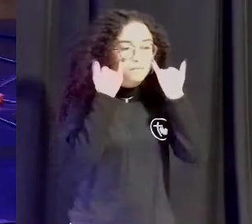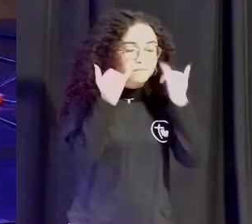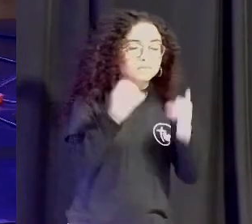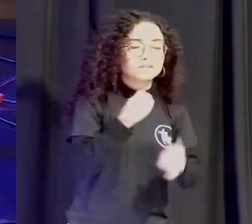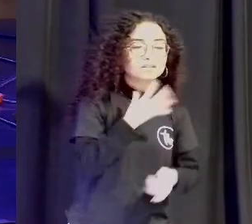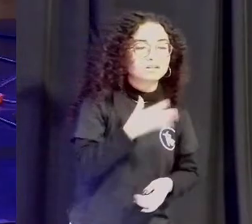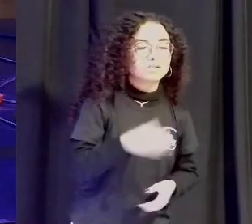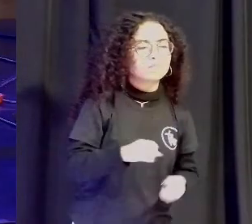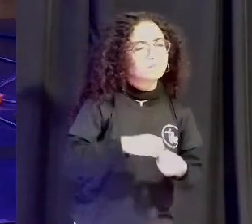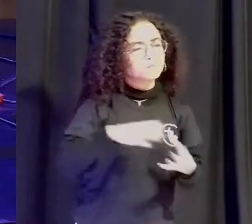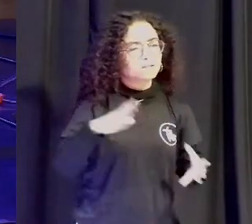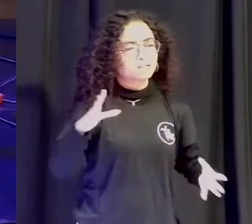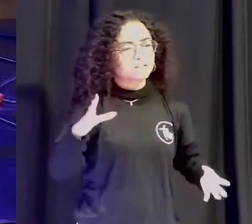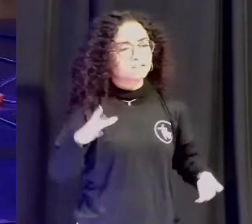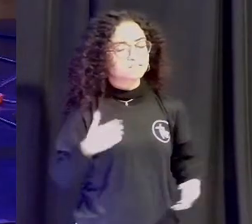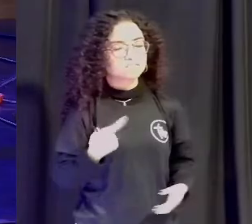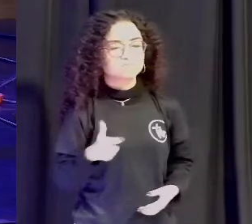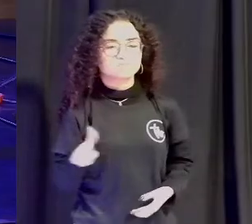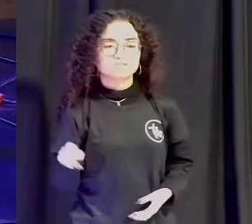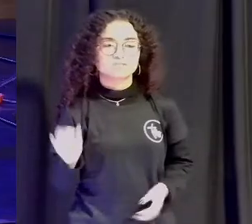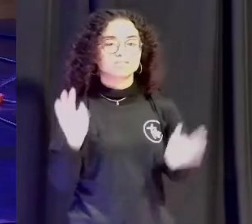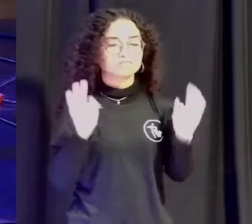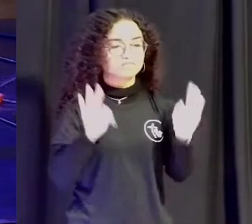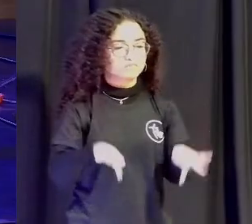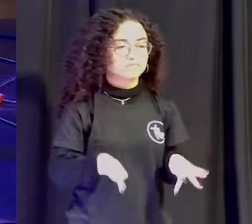fim neles próprios.